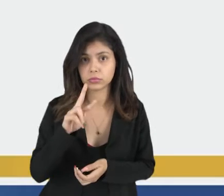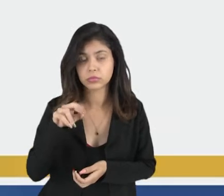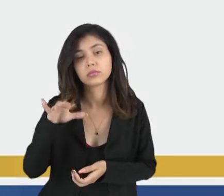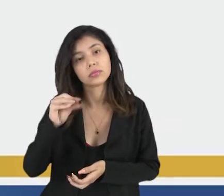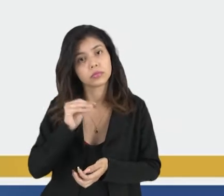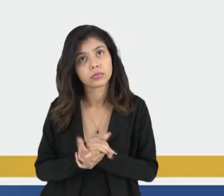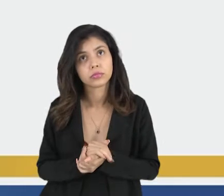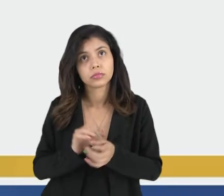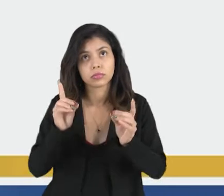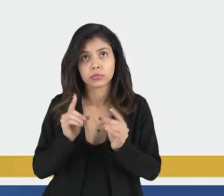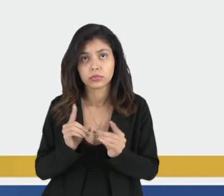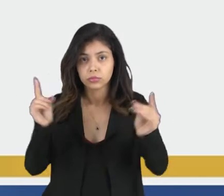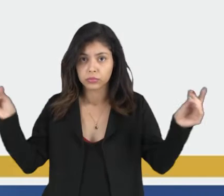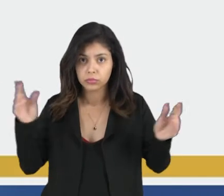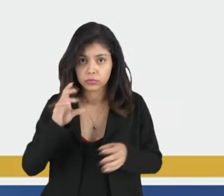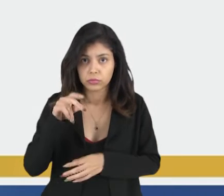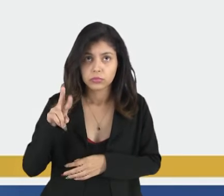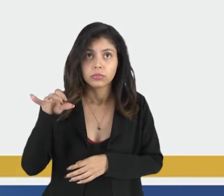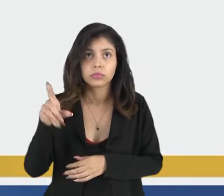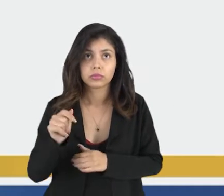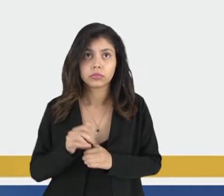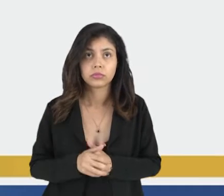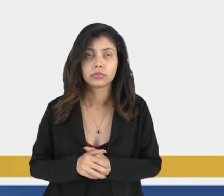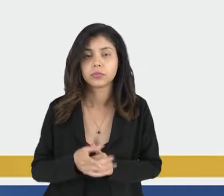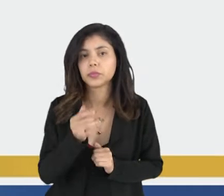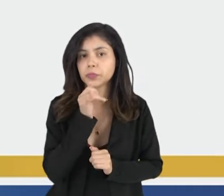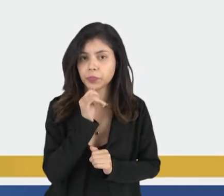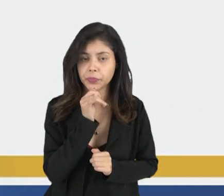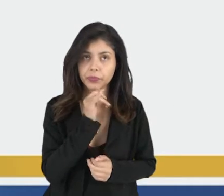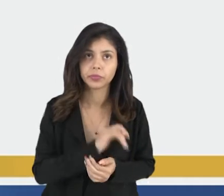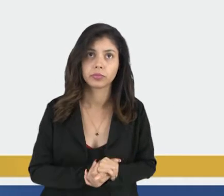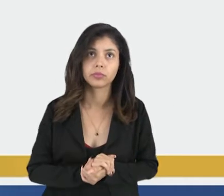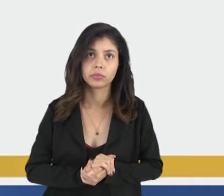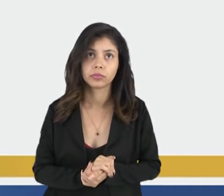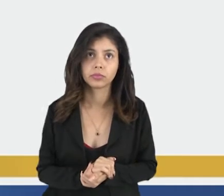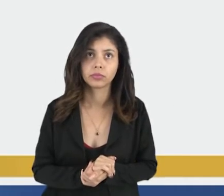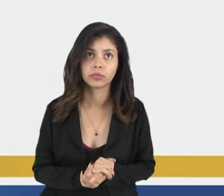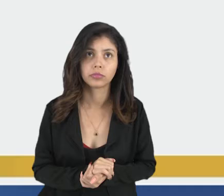chamado de corda. Um exemplo.